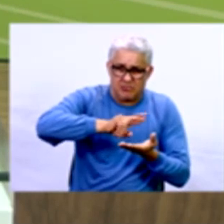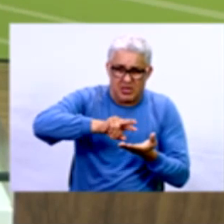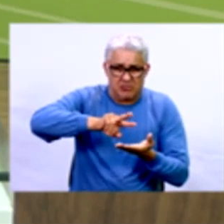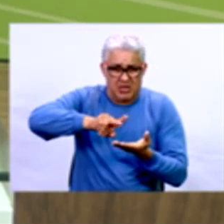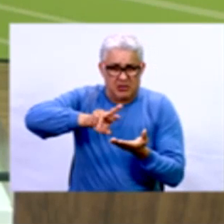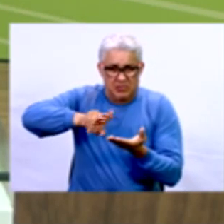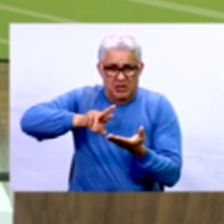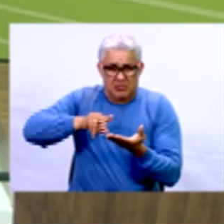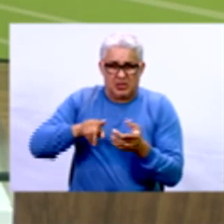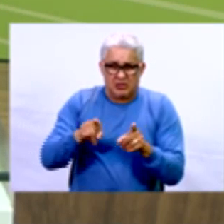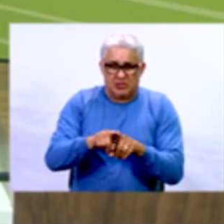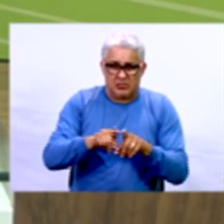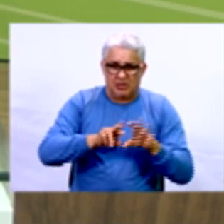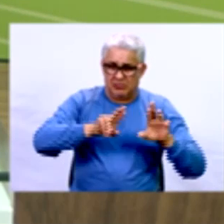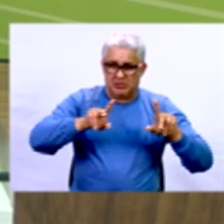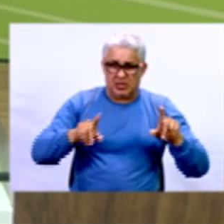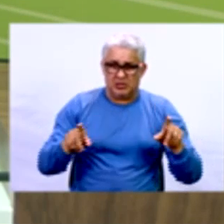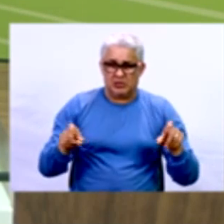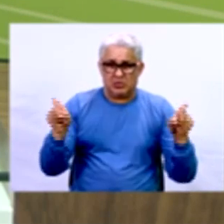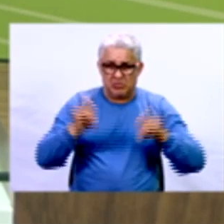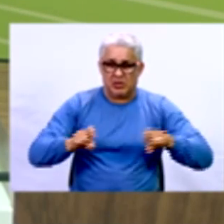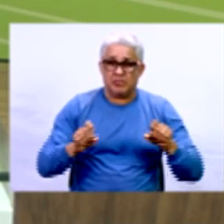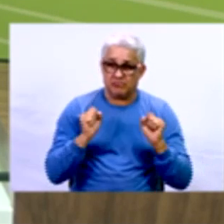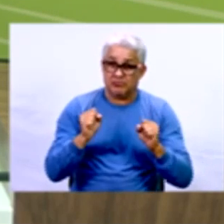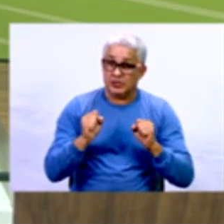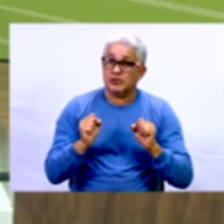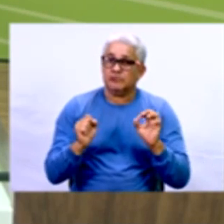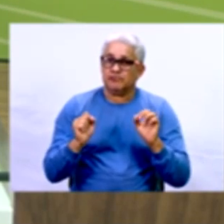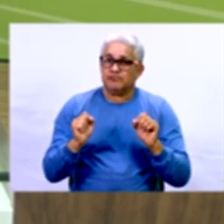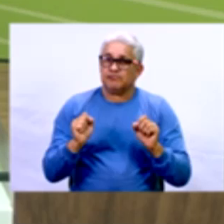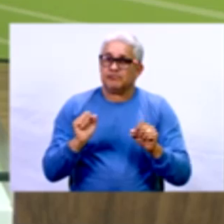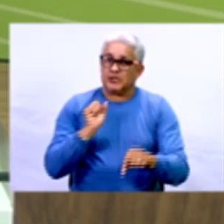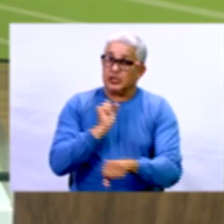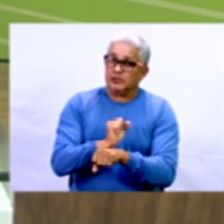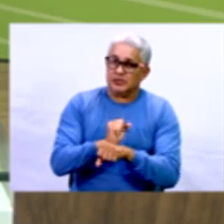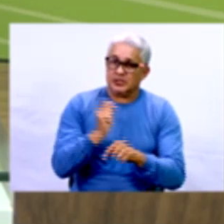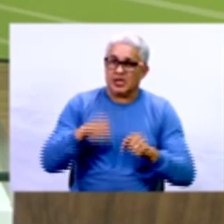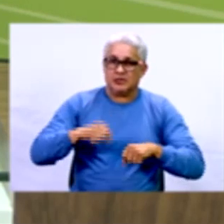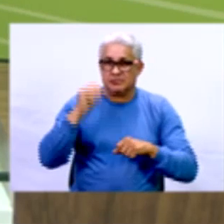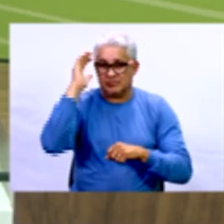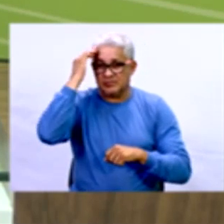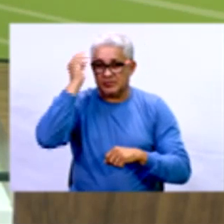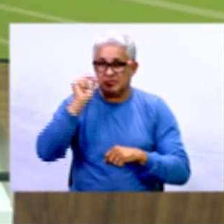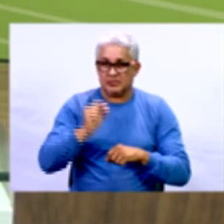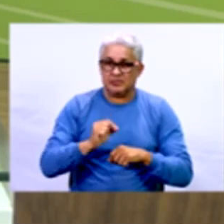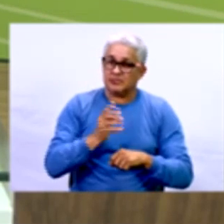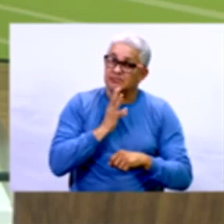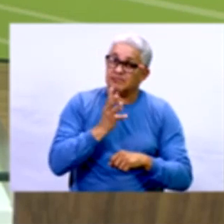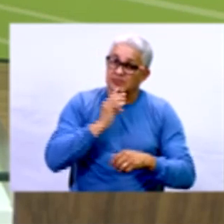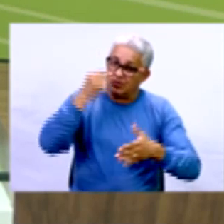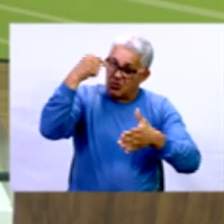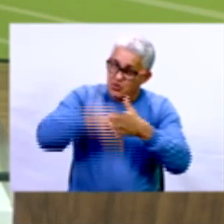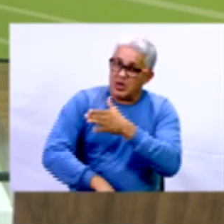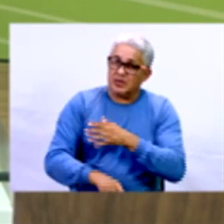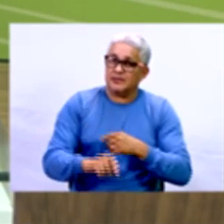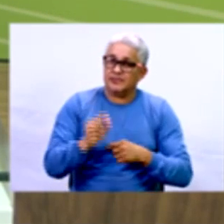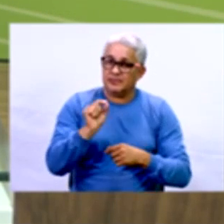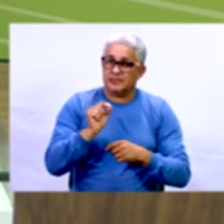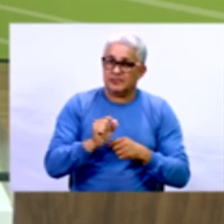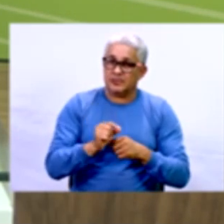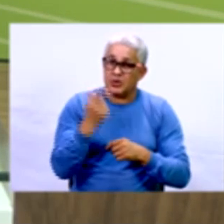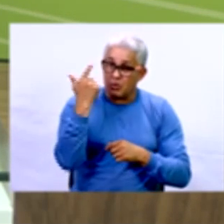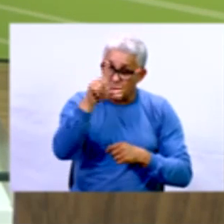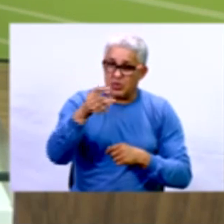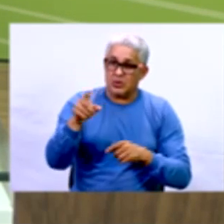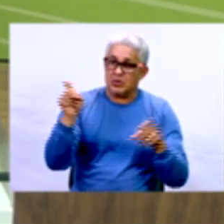workstations ou ilhas de edição. Então a gente já pode se preparar para entender que teremos também que ter um conhecimento e utilizarmos outros